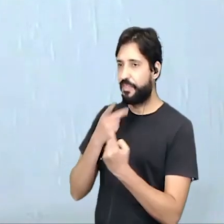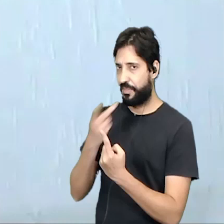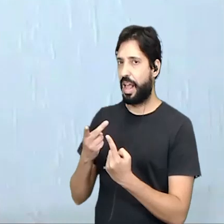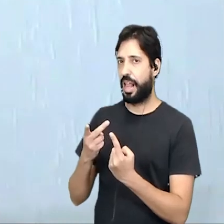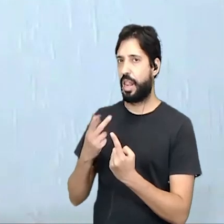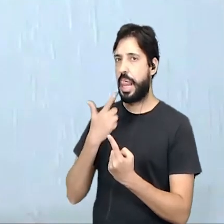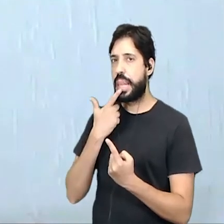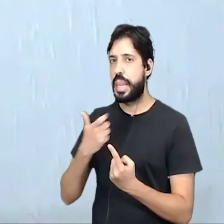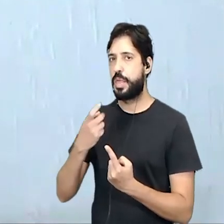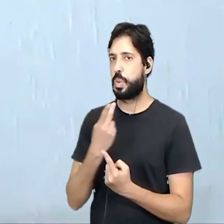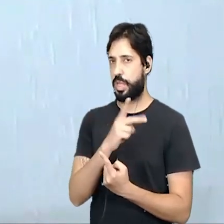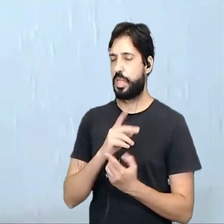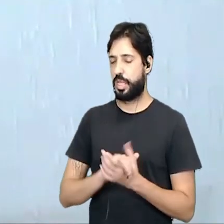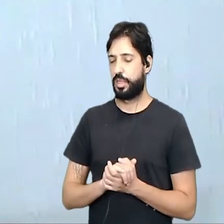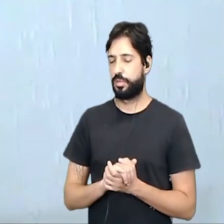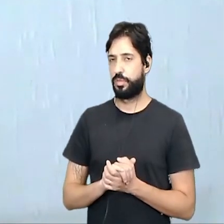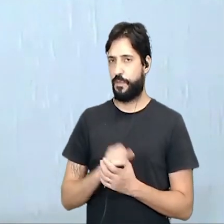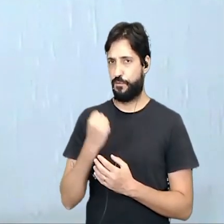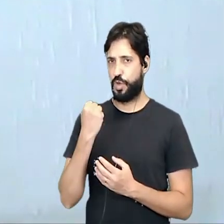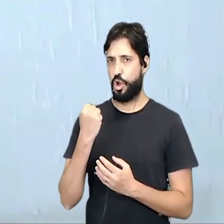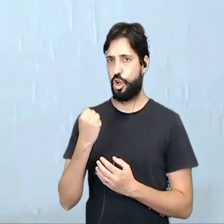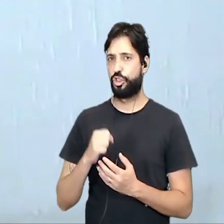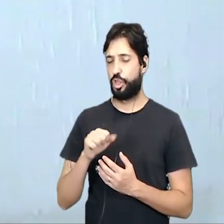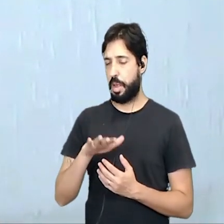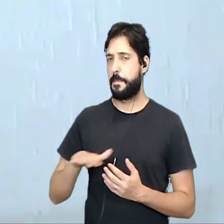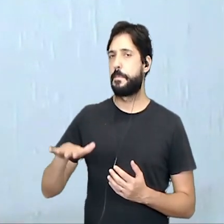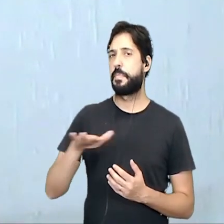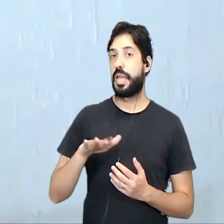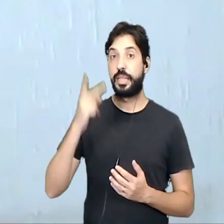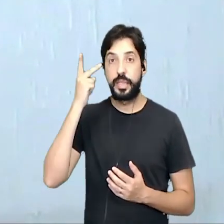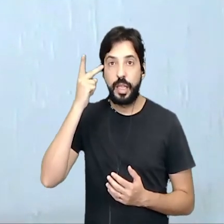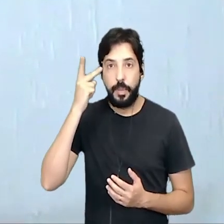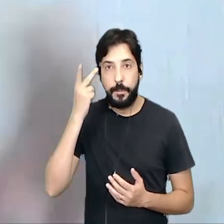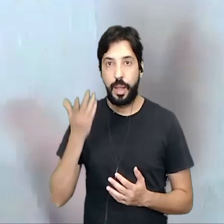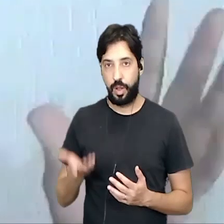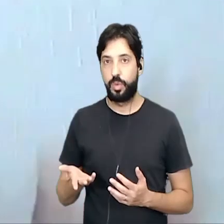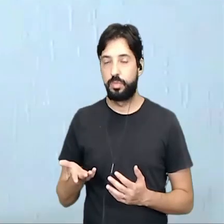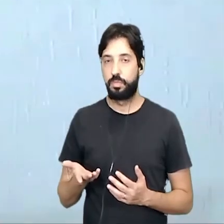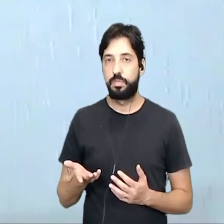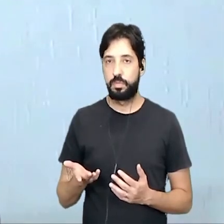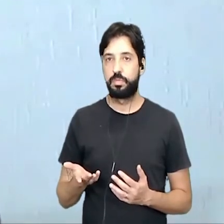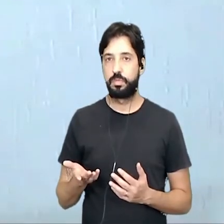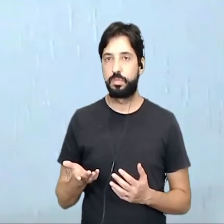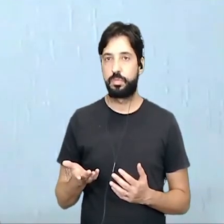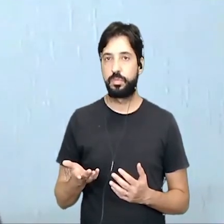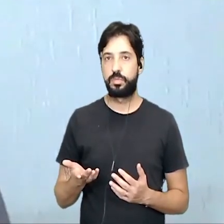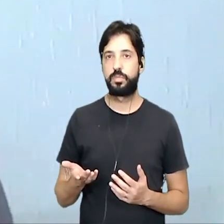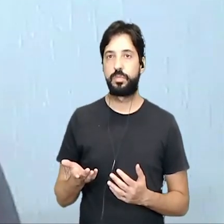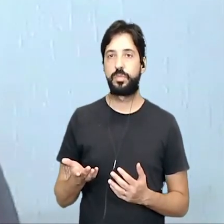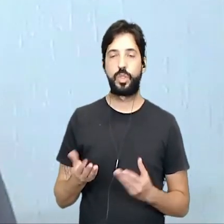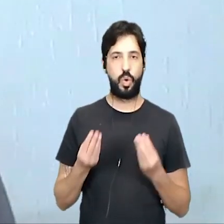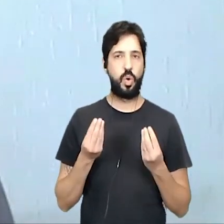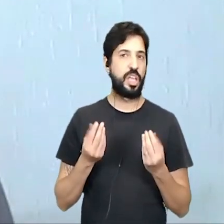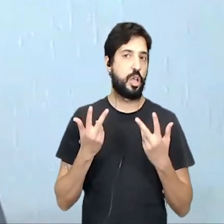fala Yanomami, né, forte, num ambiente que é São Paulo.